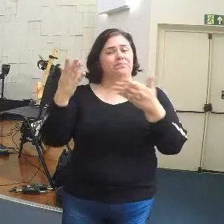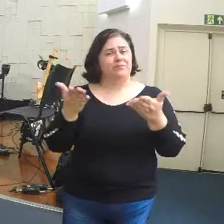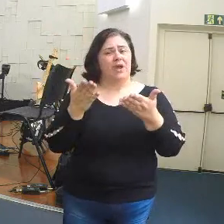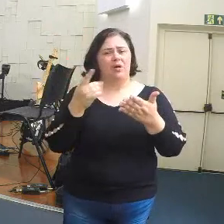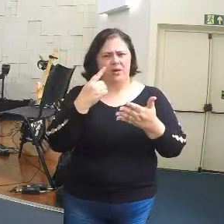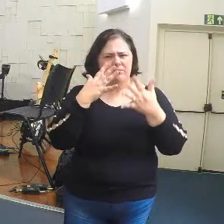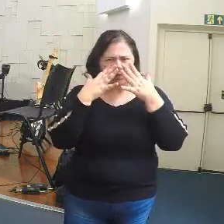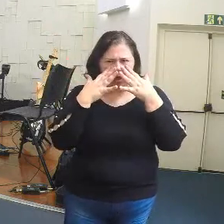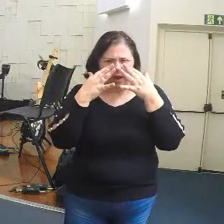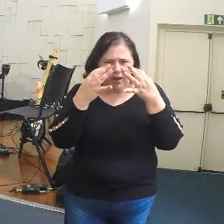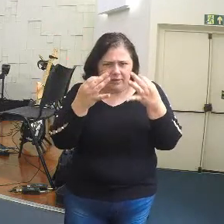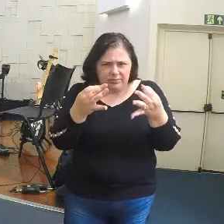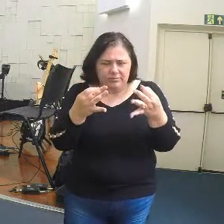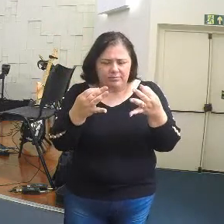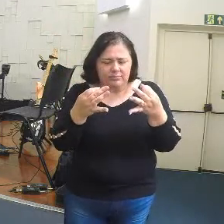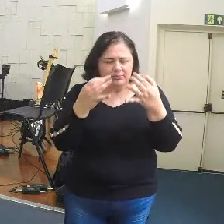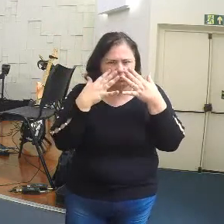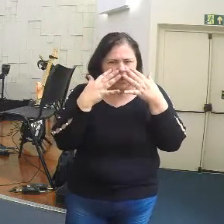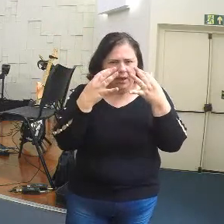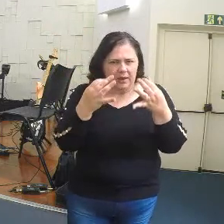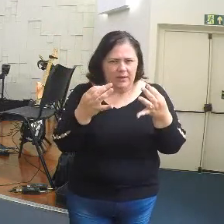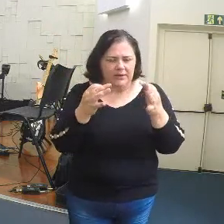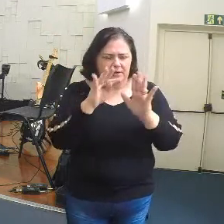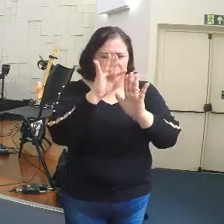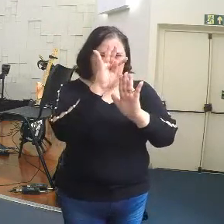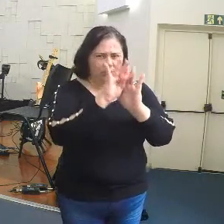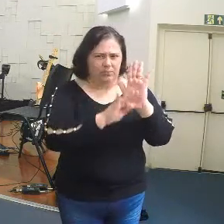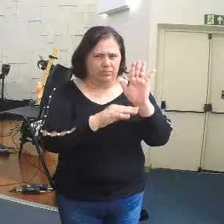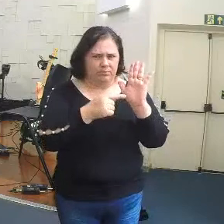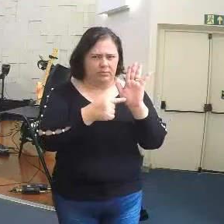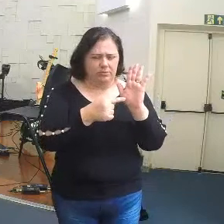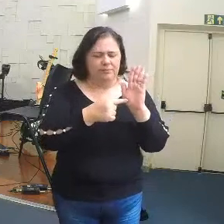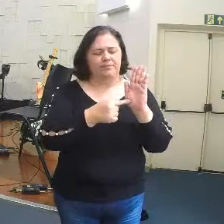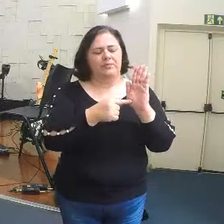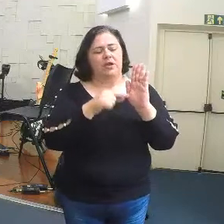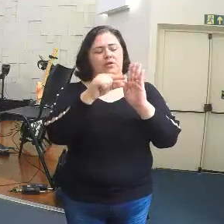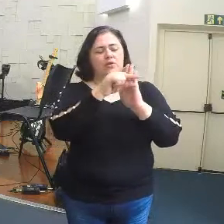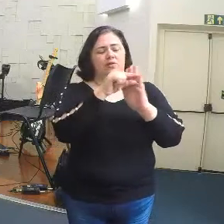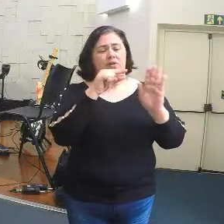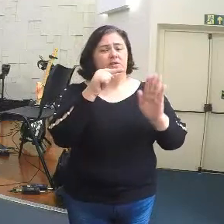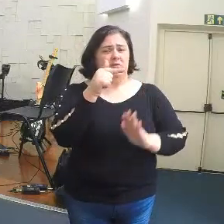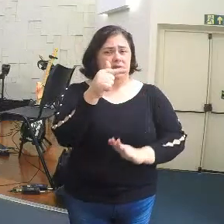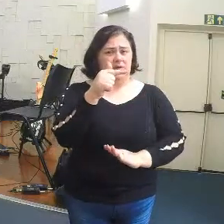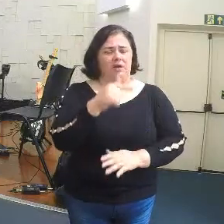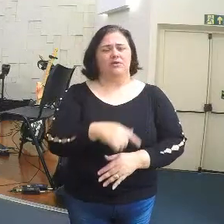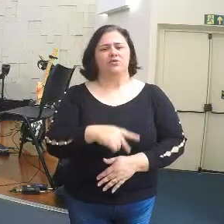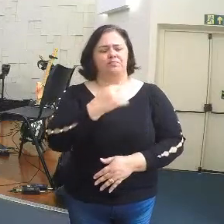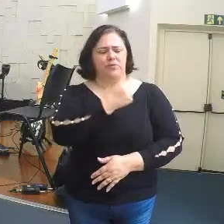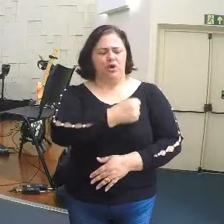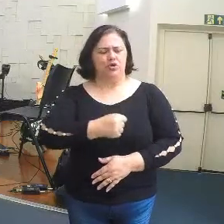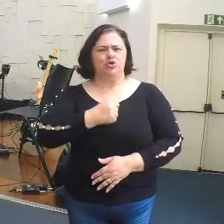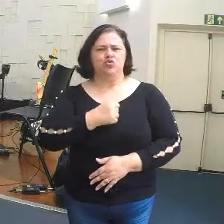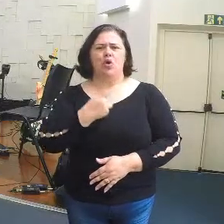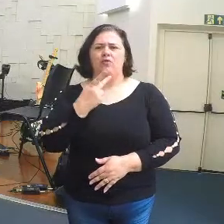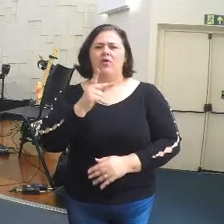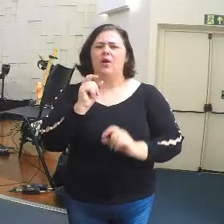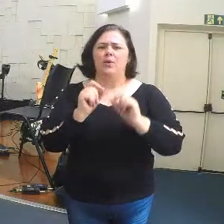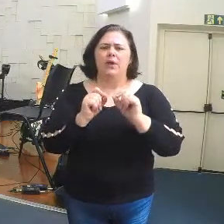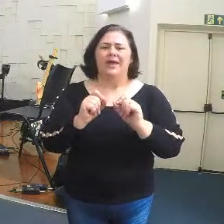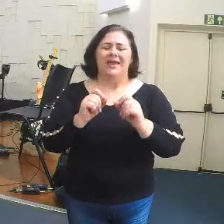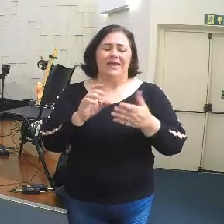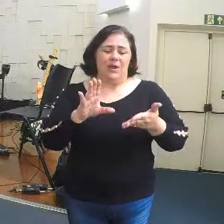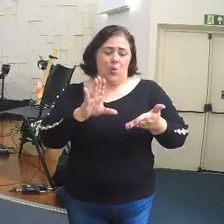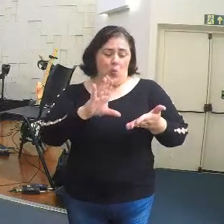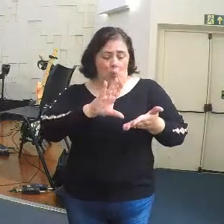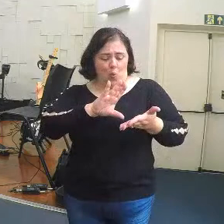irmãos me acompanhem no próprio texto que nós lemos. O apóstolo diz que o amor procede de